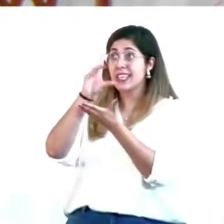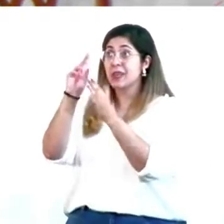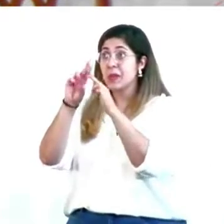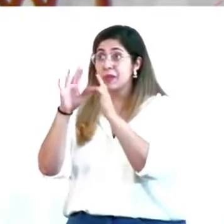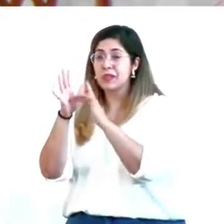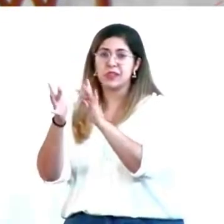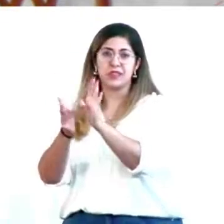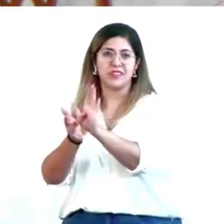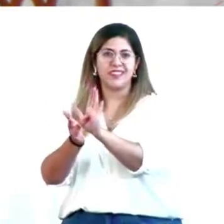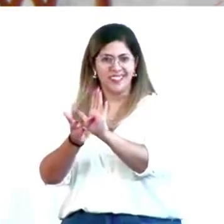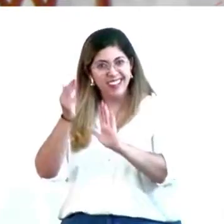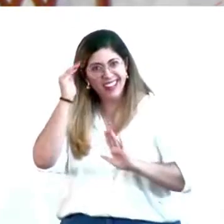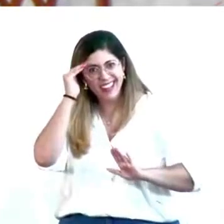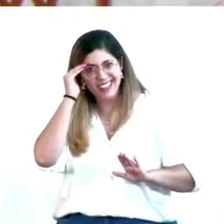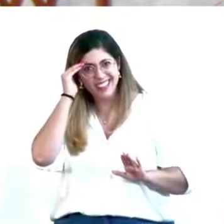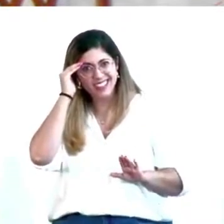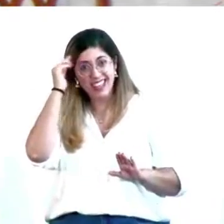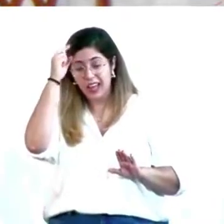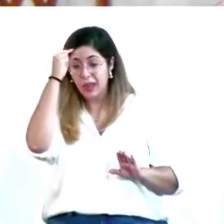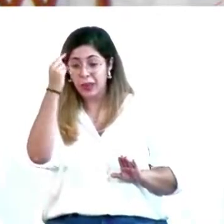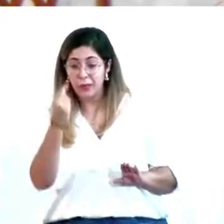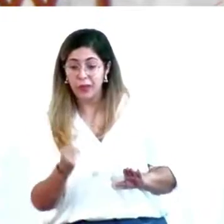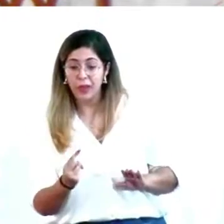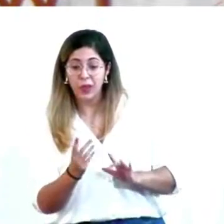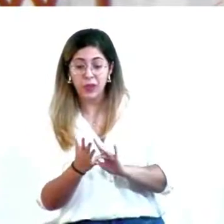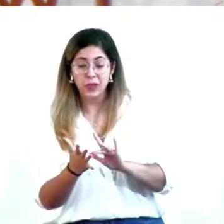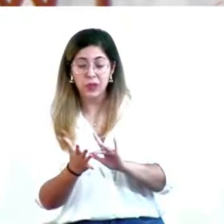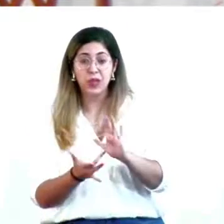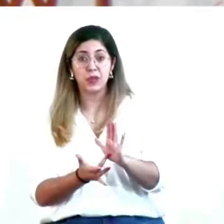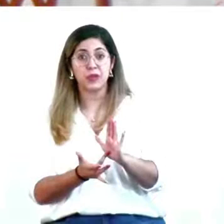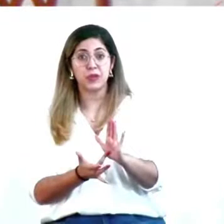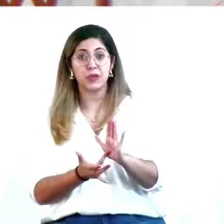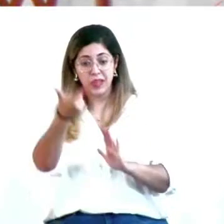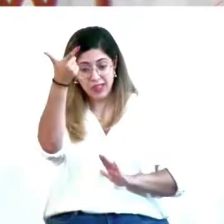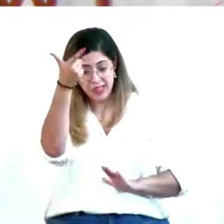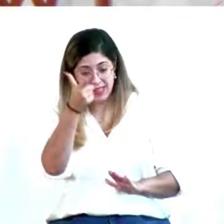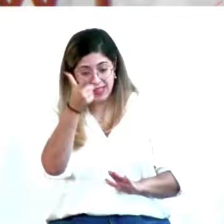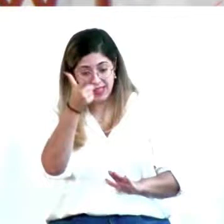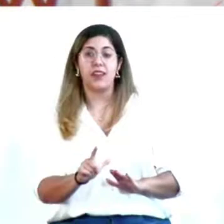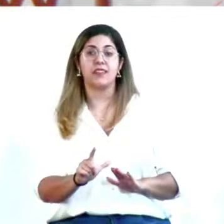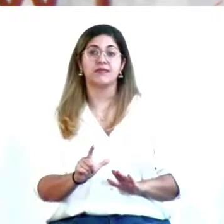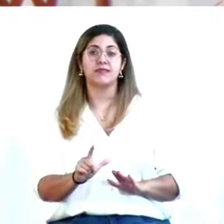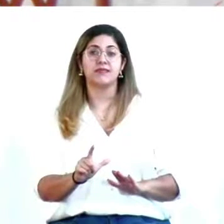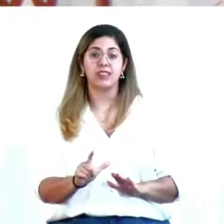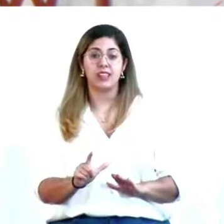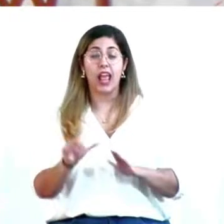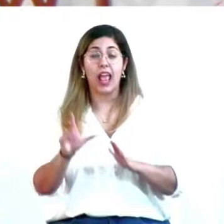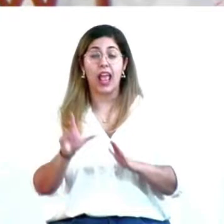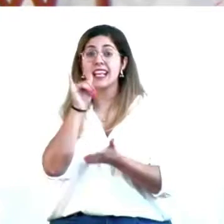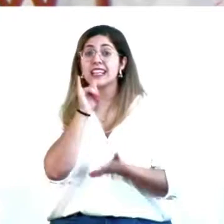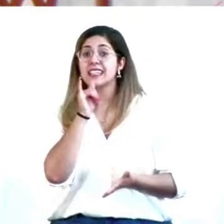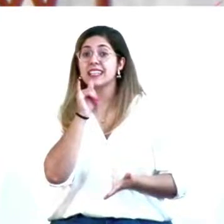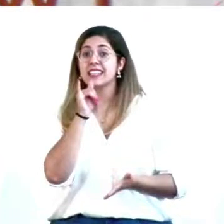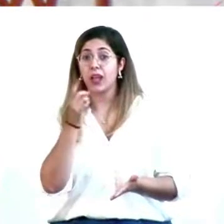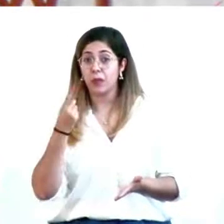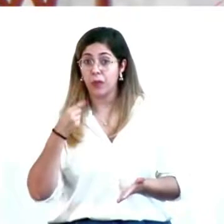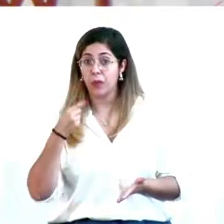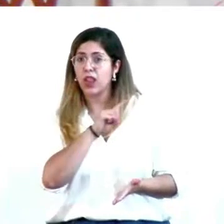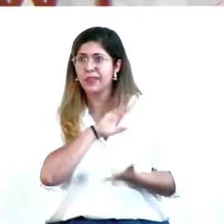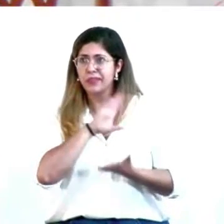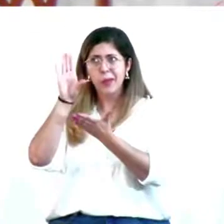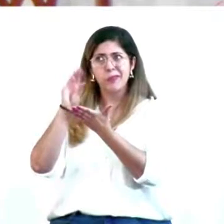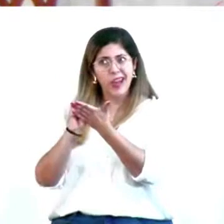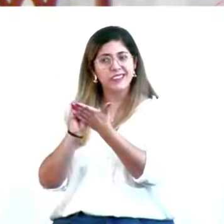foi neste mundo caído, quando Cristo veio para ser o nosso modelo, o nosso exemplo.